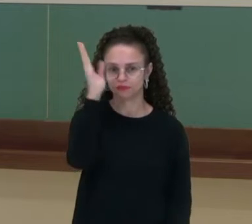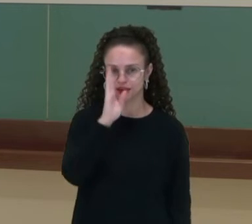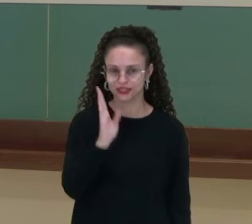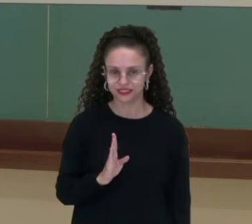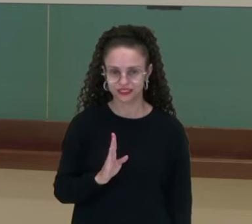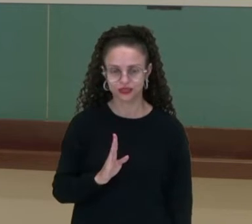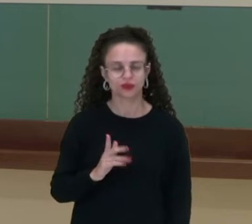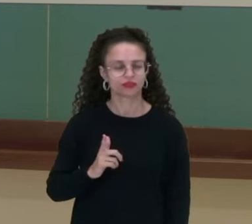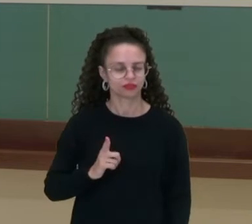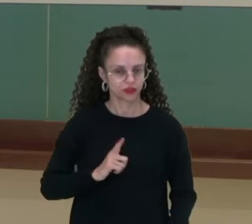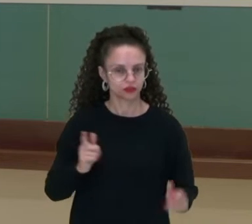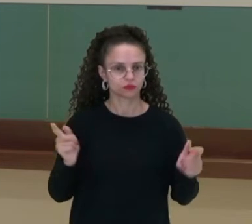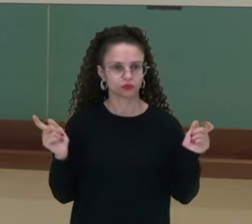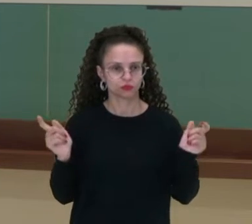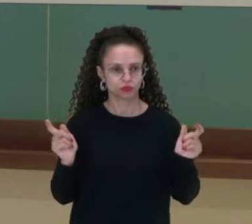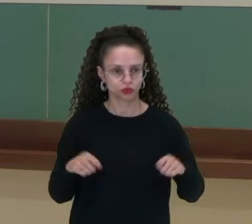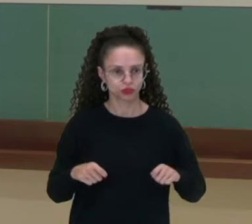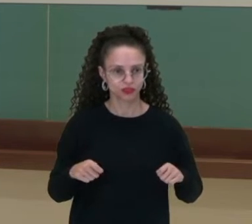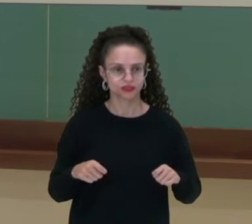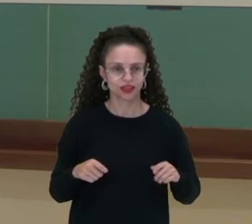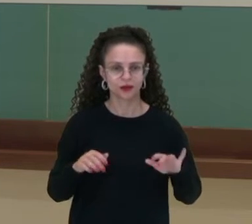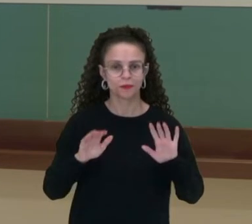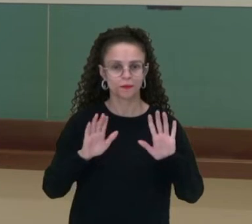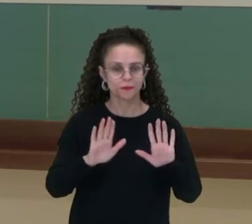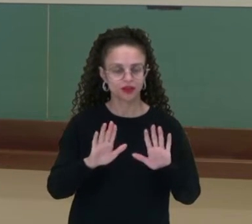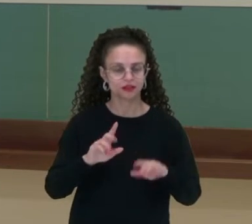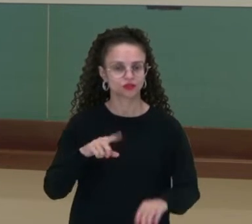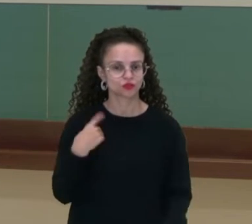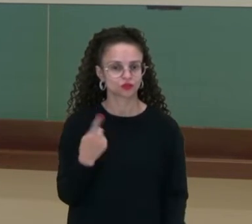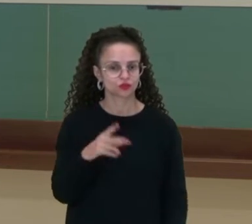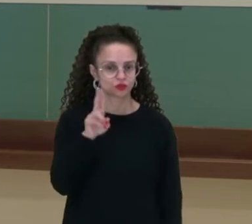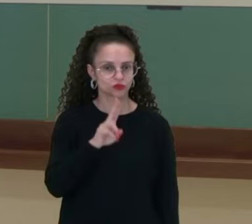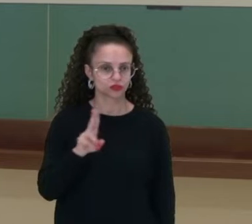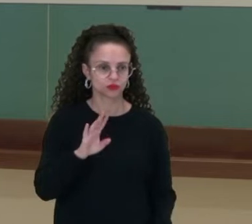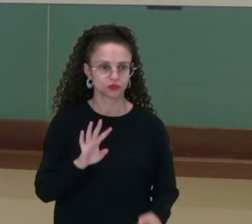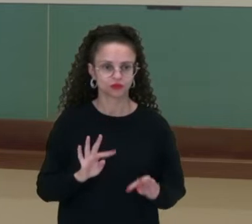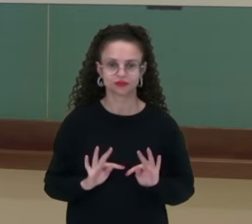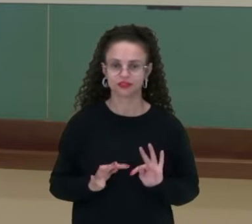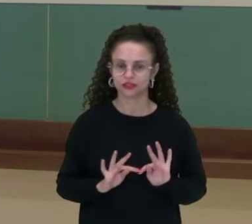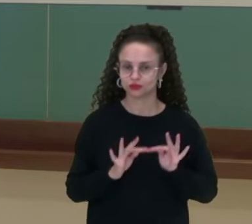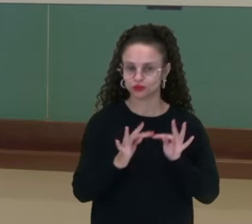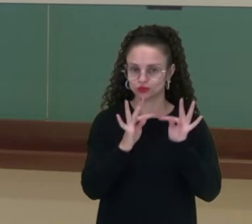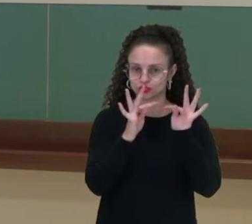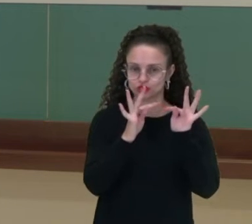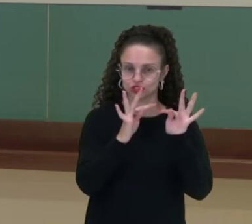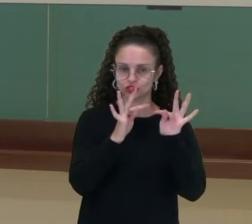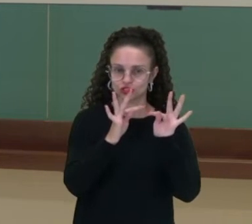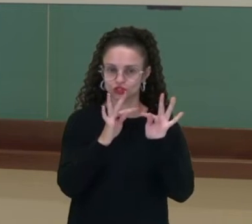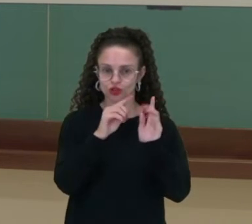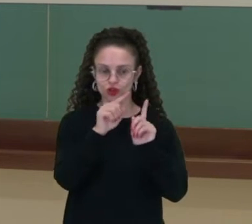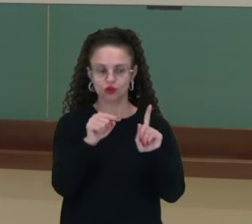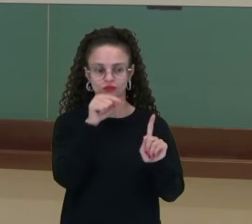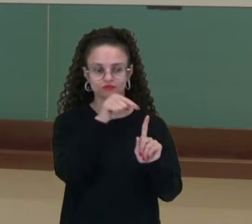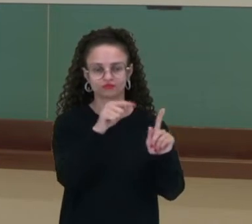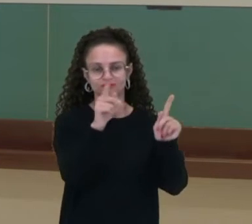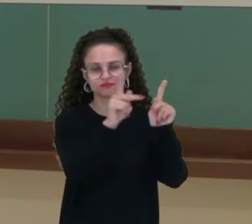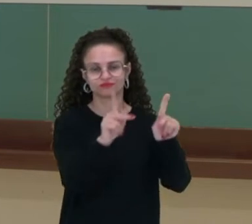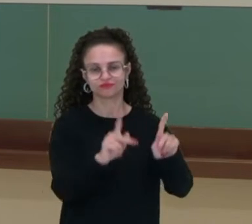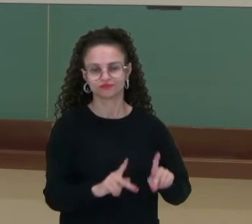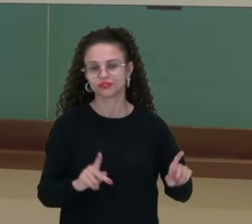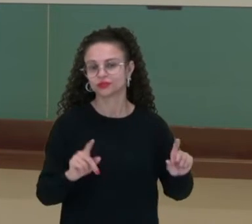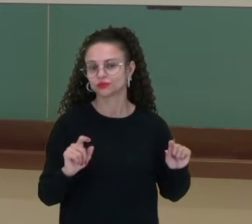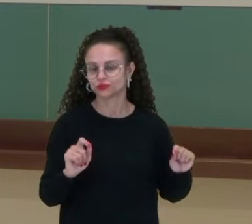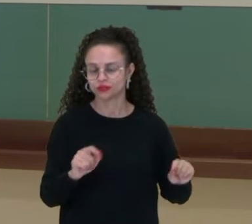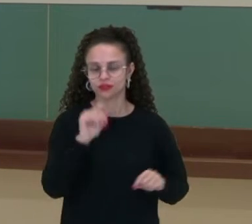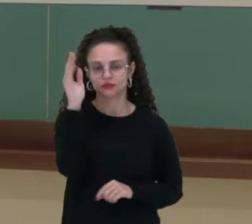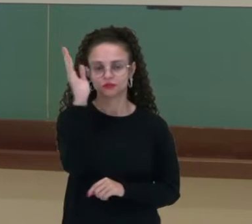tem potencial para ser um país nuclear, mas nós usamos a nossa tecnologia nuclear para um fim pacífico, que no caso o